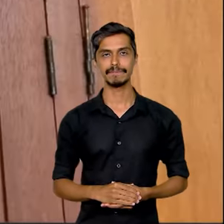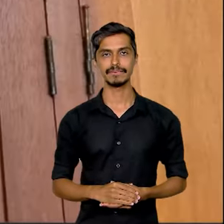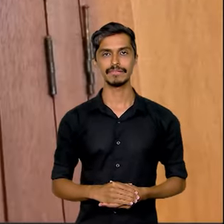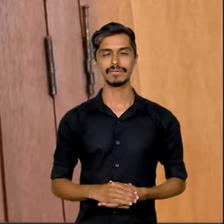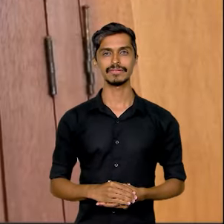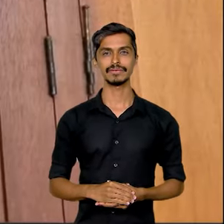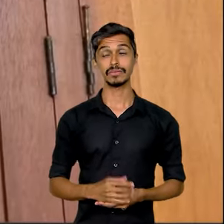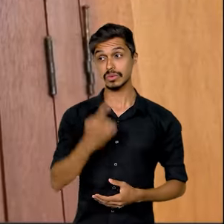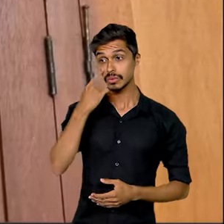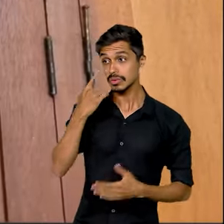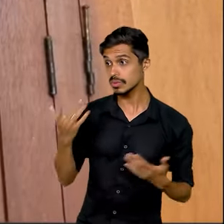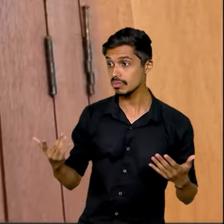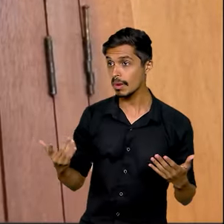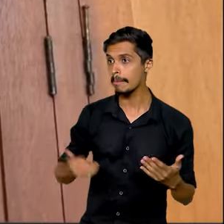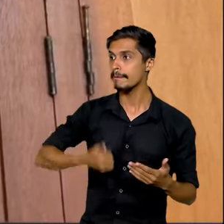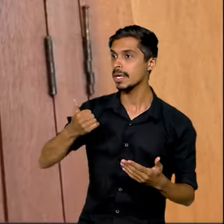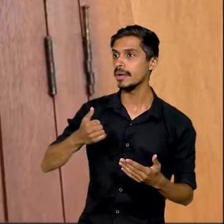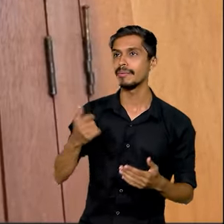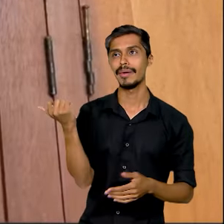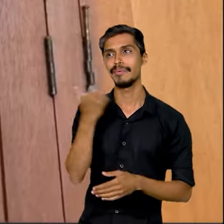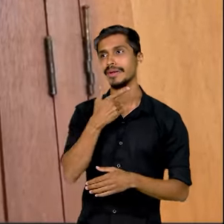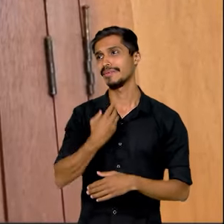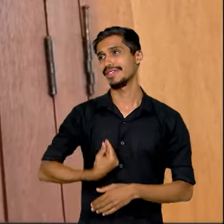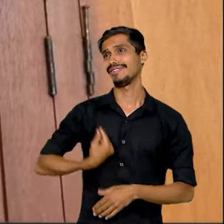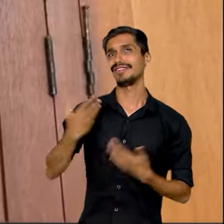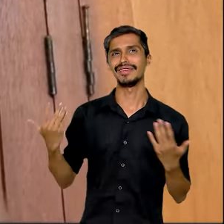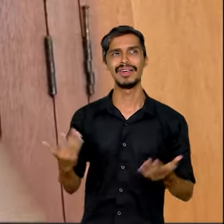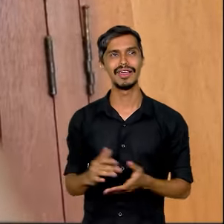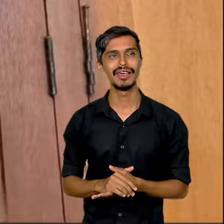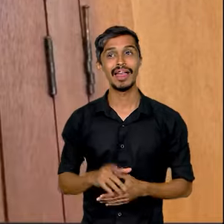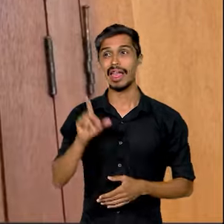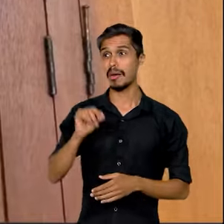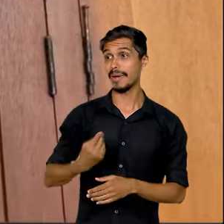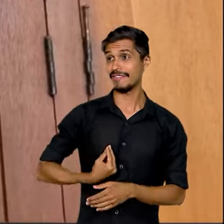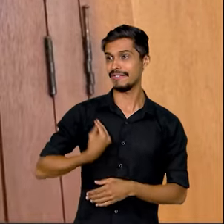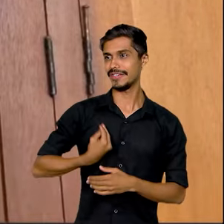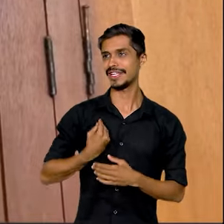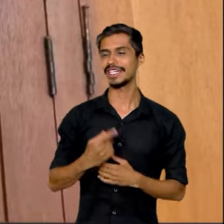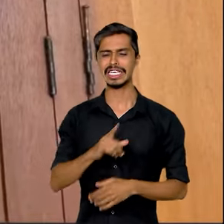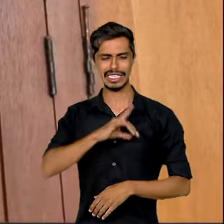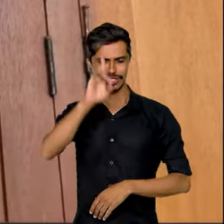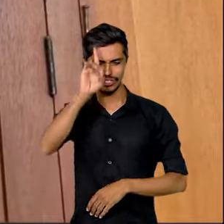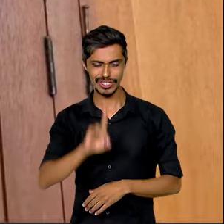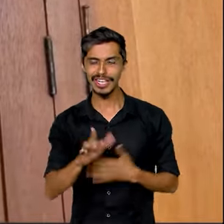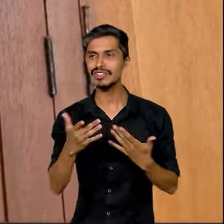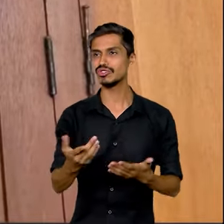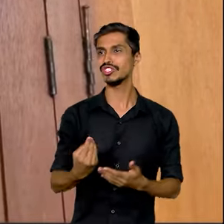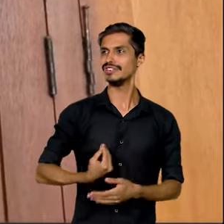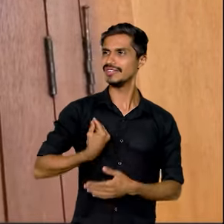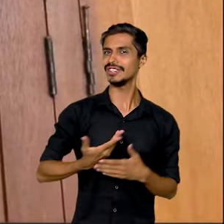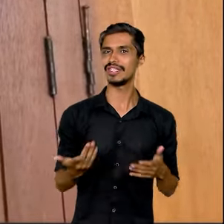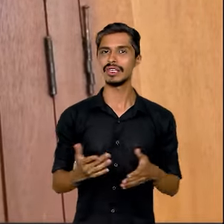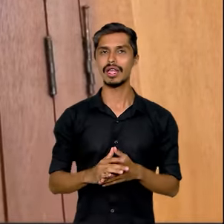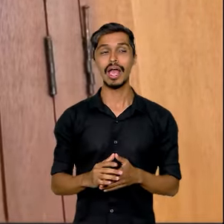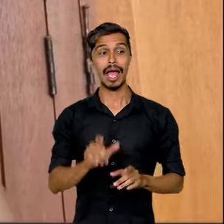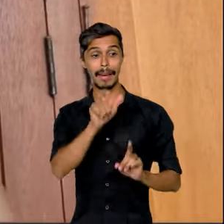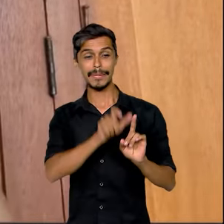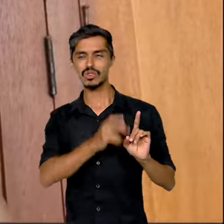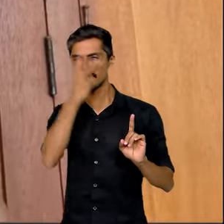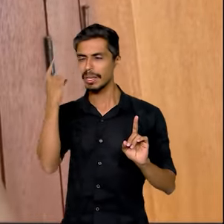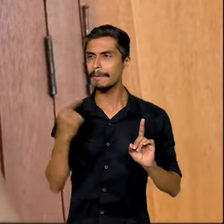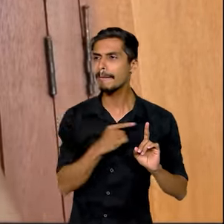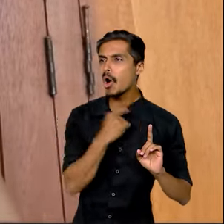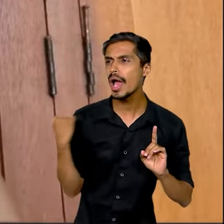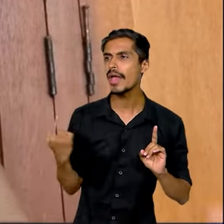Olha, primeiro, a perda da vida, né? Era uma vida que tinha direito de existir. Aquela pessoa que morreu, aquela criança,